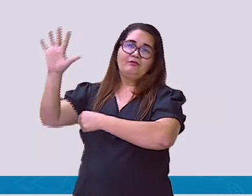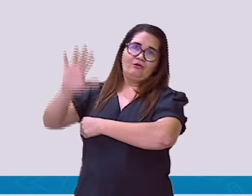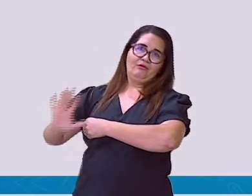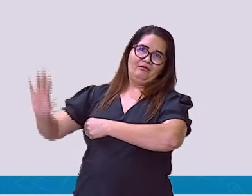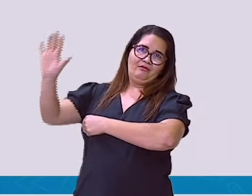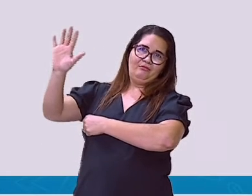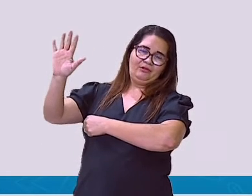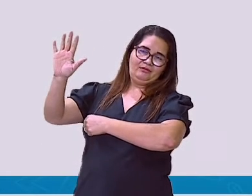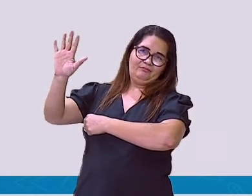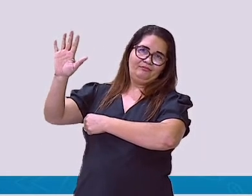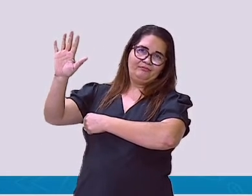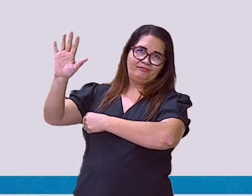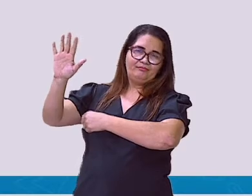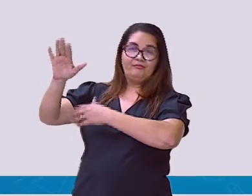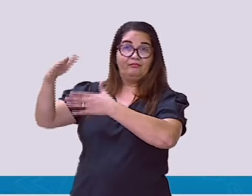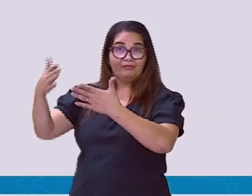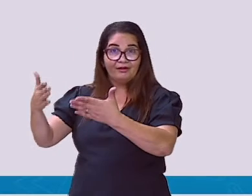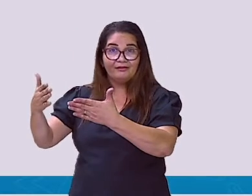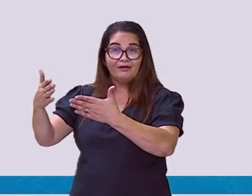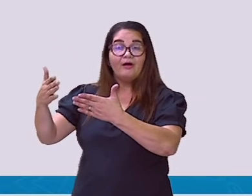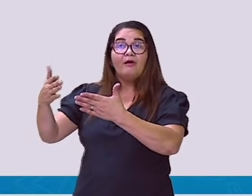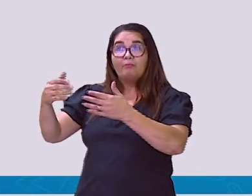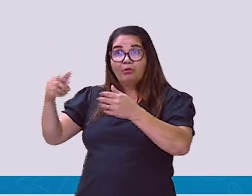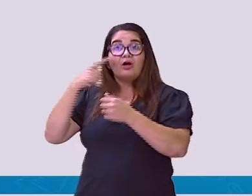problemas socioeconômicos que temos,